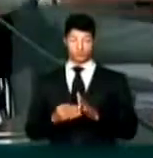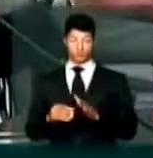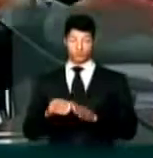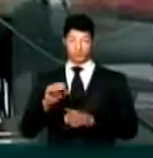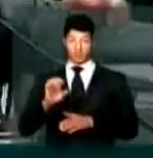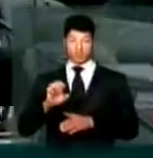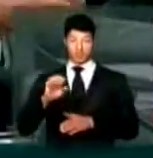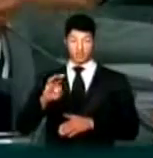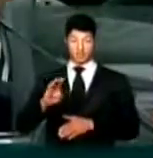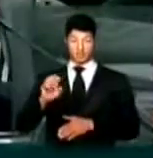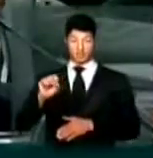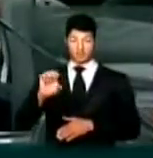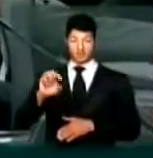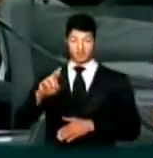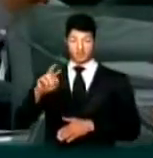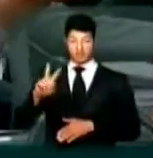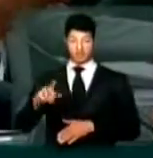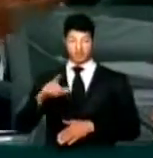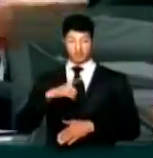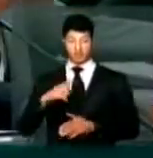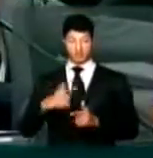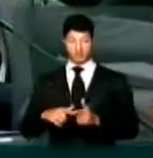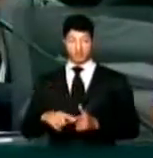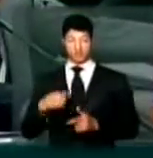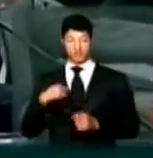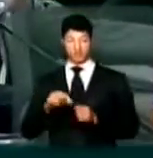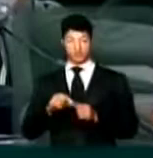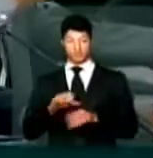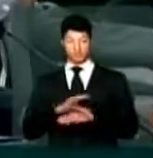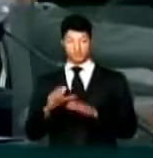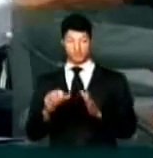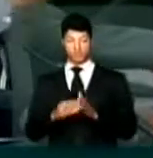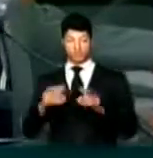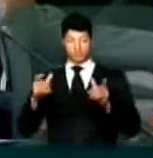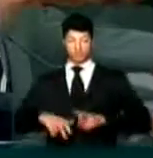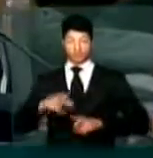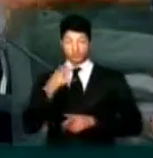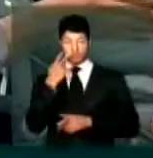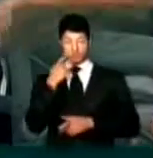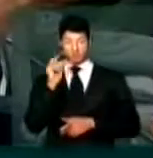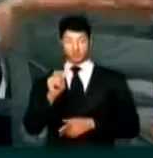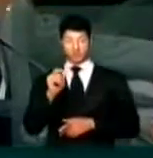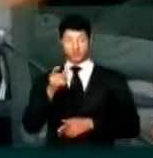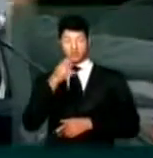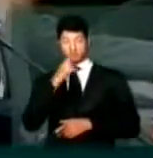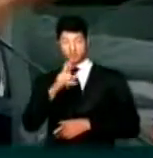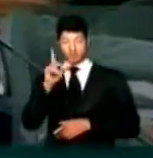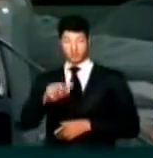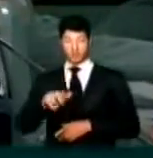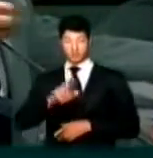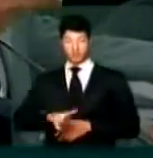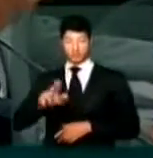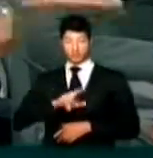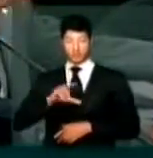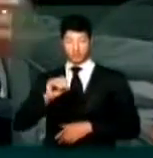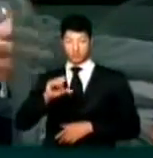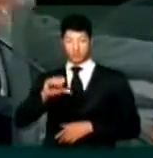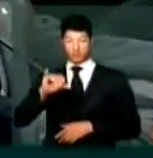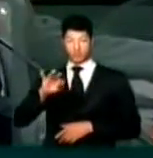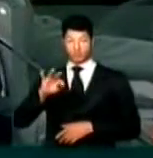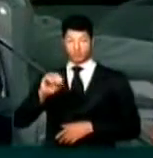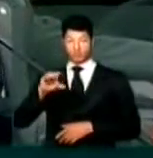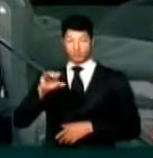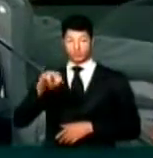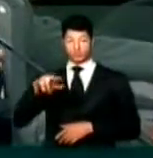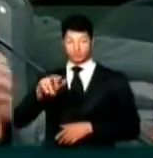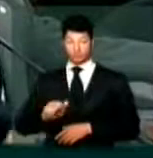concurso da EBSERV, tinha uma questão, e eu fiz Bom. esse concurso, e aonde colocava que a resposta correta era o uso de ocitocina